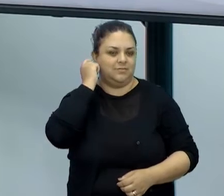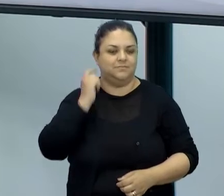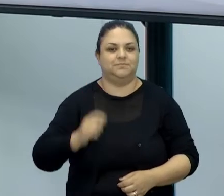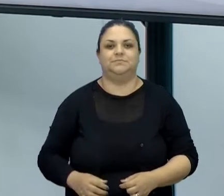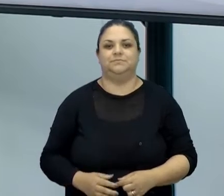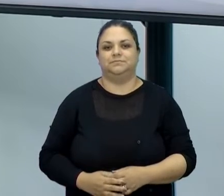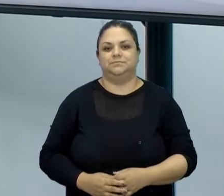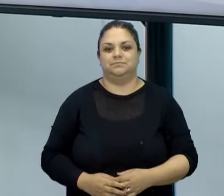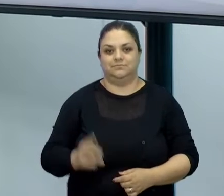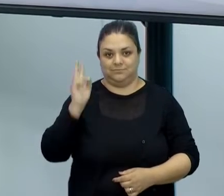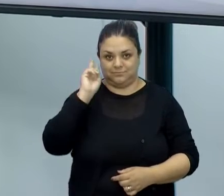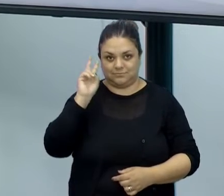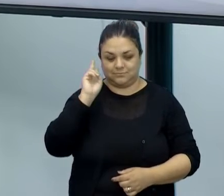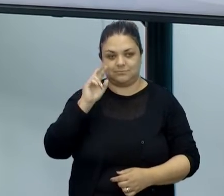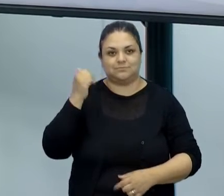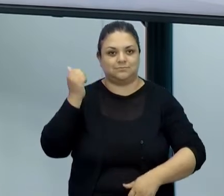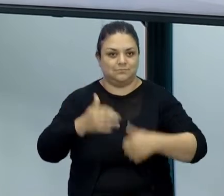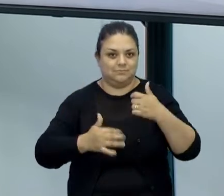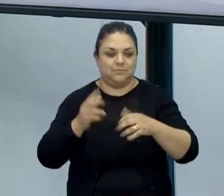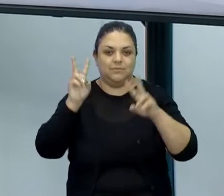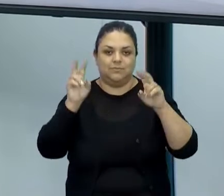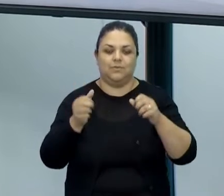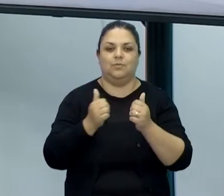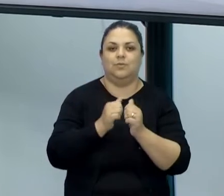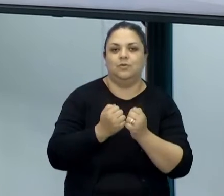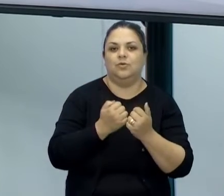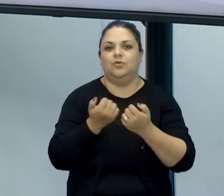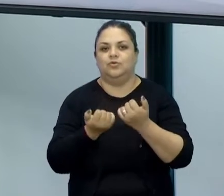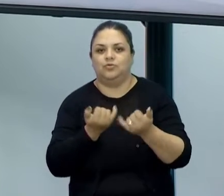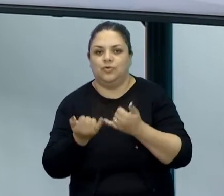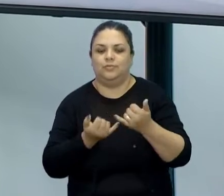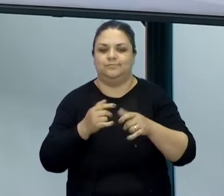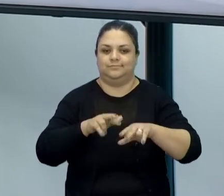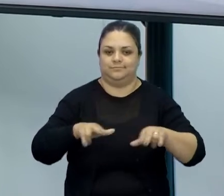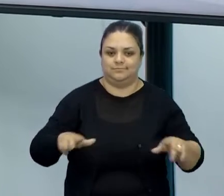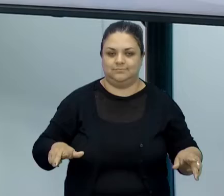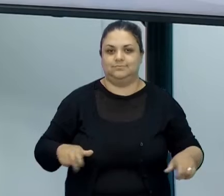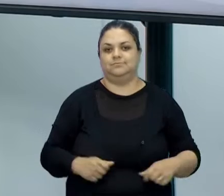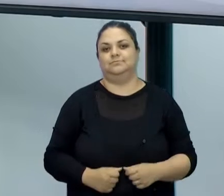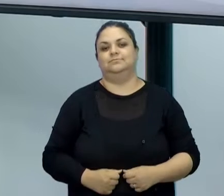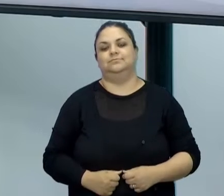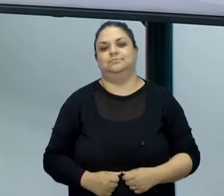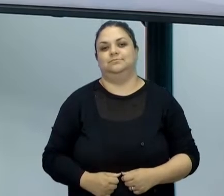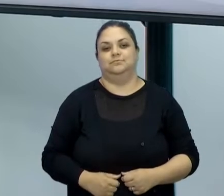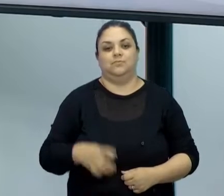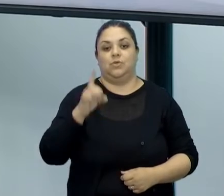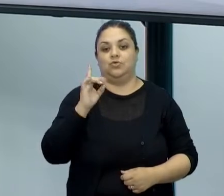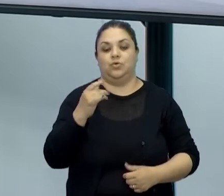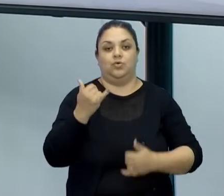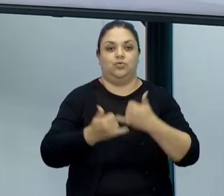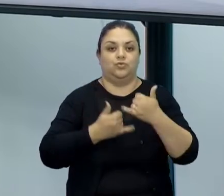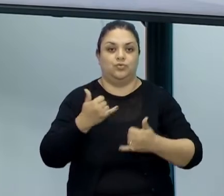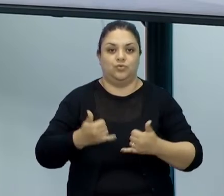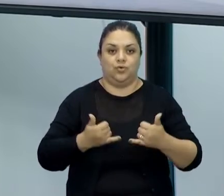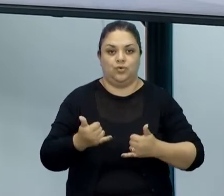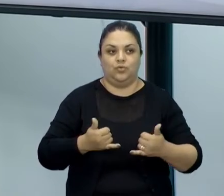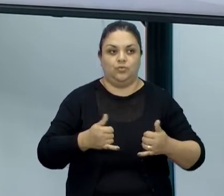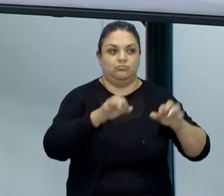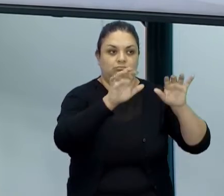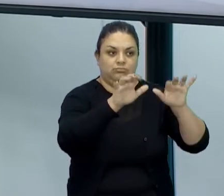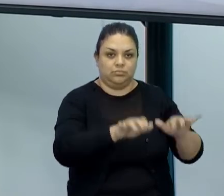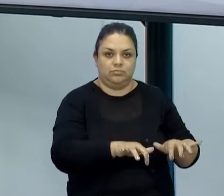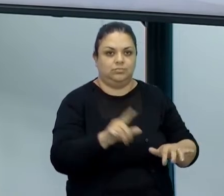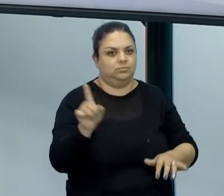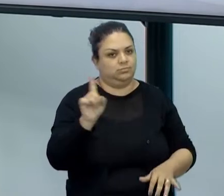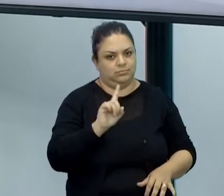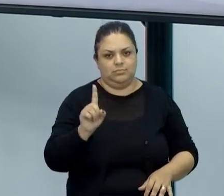nós falamos de jogos, né, a gente já falou bastante sobre isso, a gente não está falando somente sobre jogos digitais,